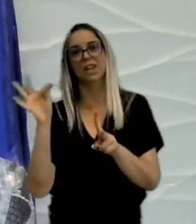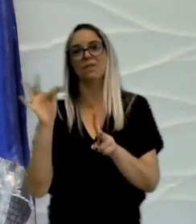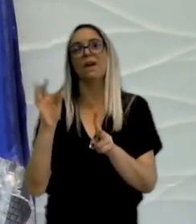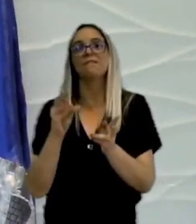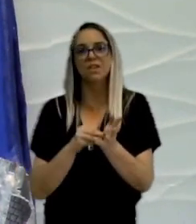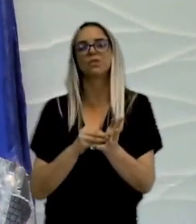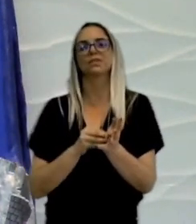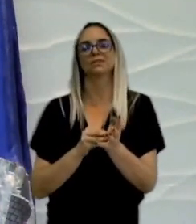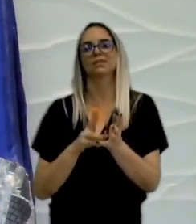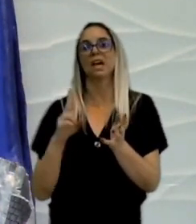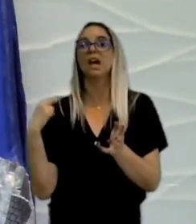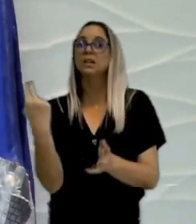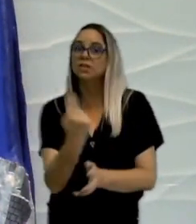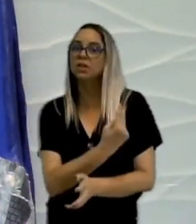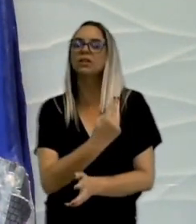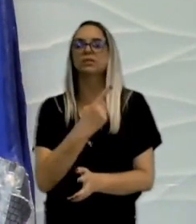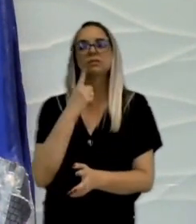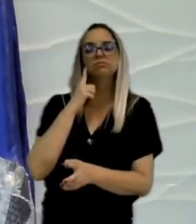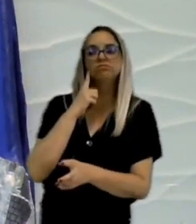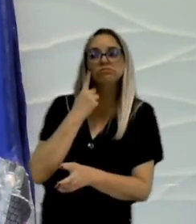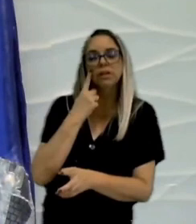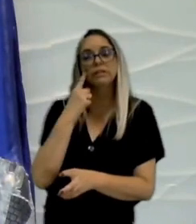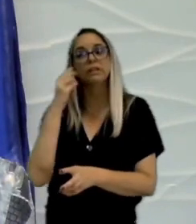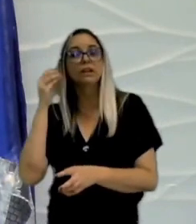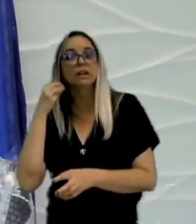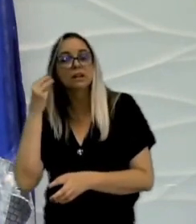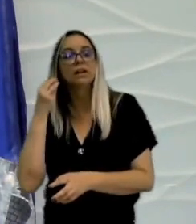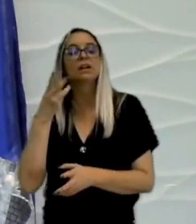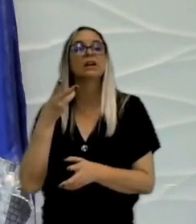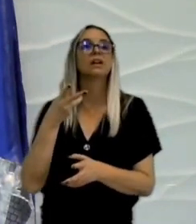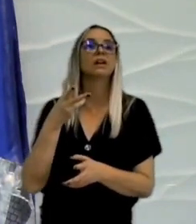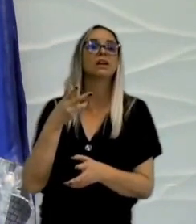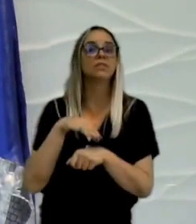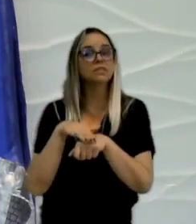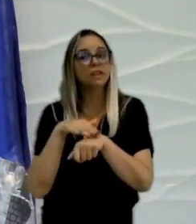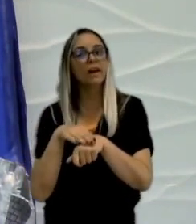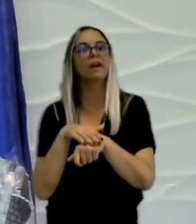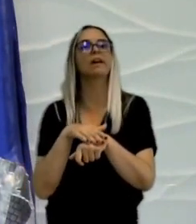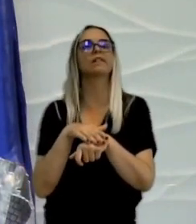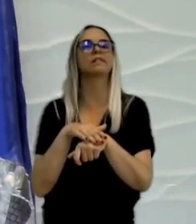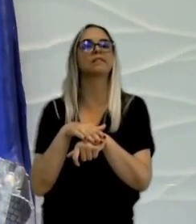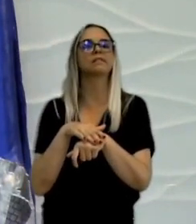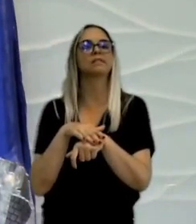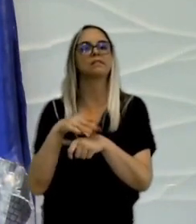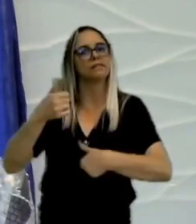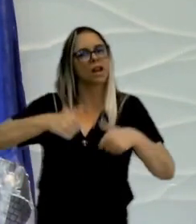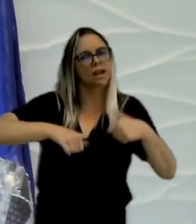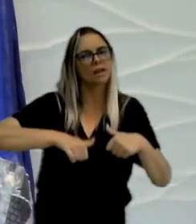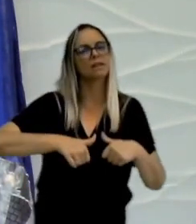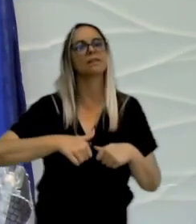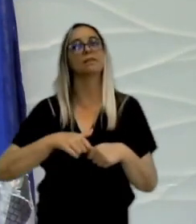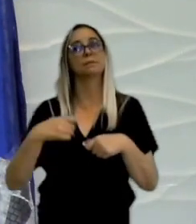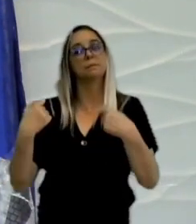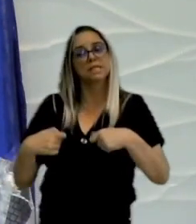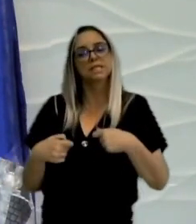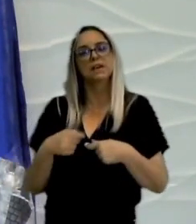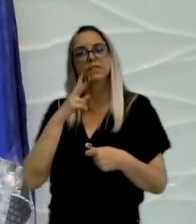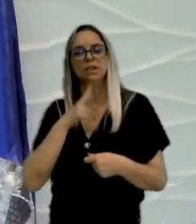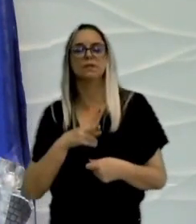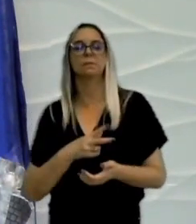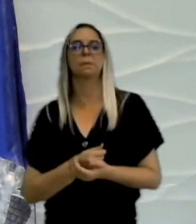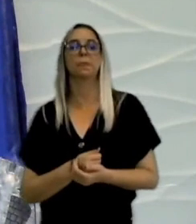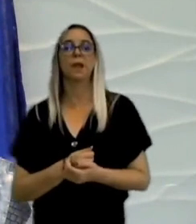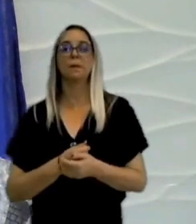uma discussão que a gente vai conversar para que a gente possa chegar a um entendimento e tirar esses encaminhamentos necessários para garantir a